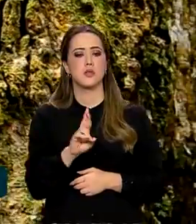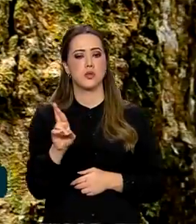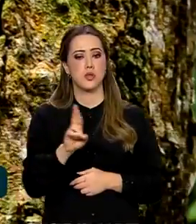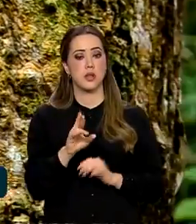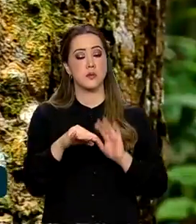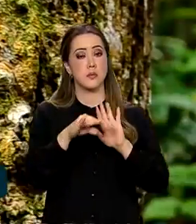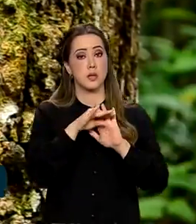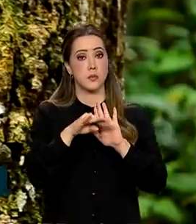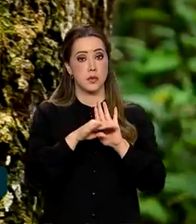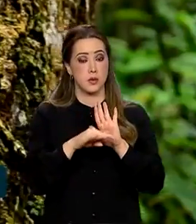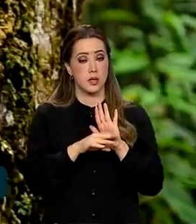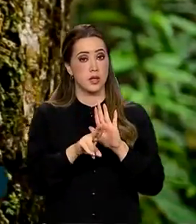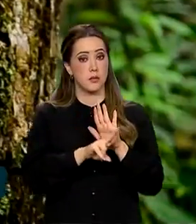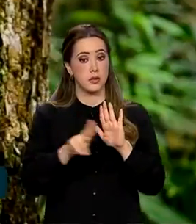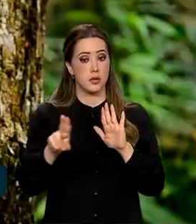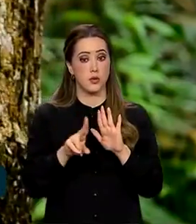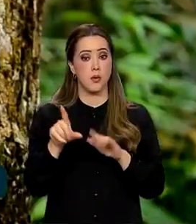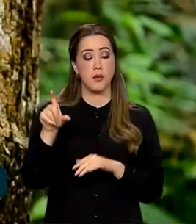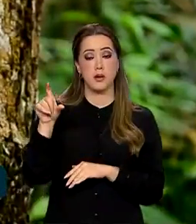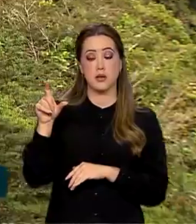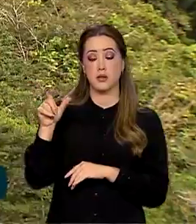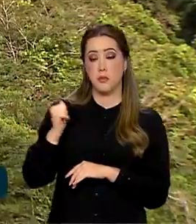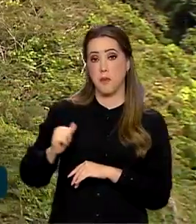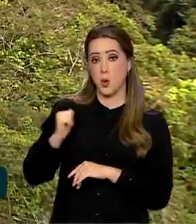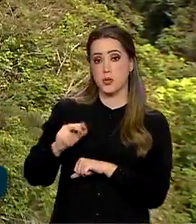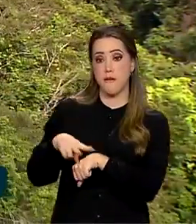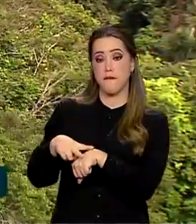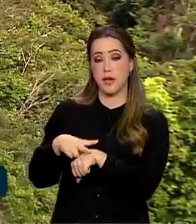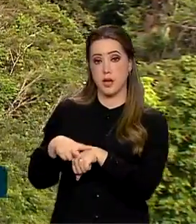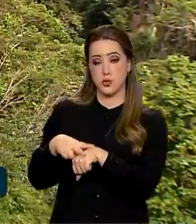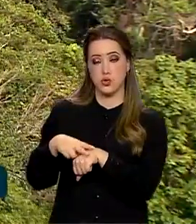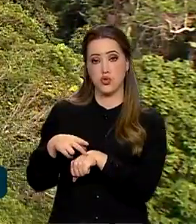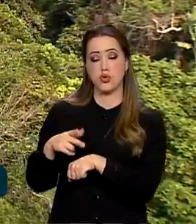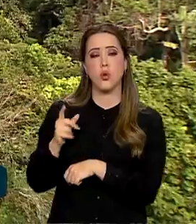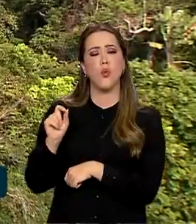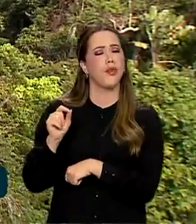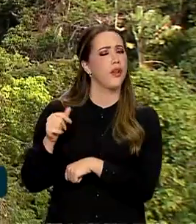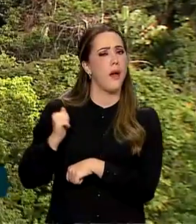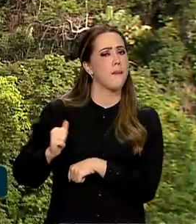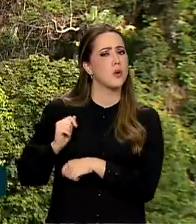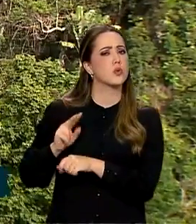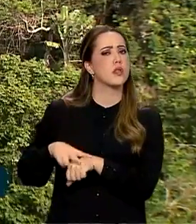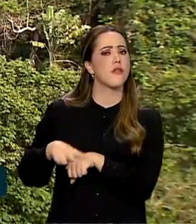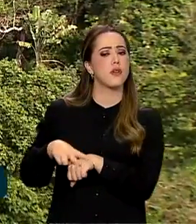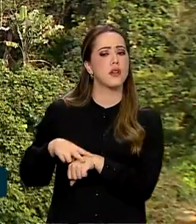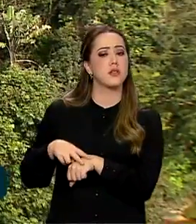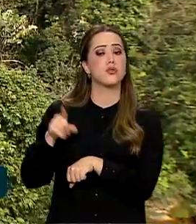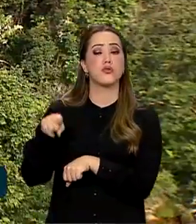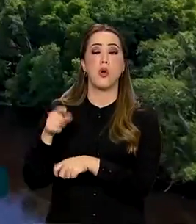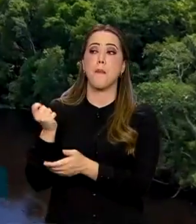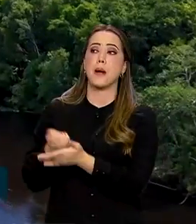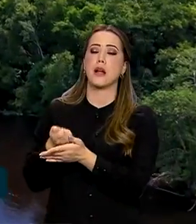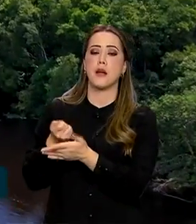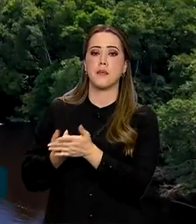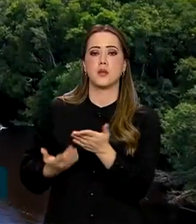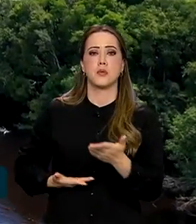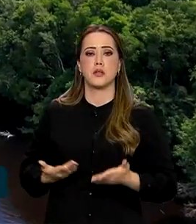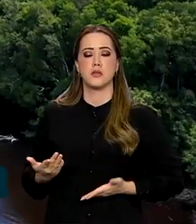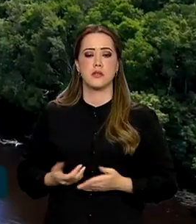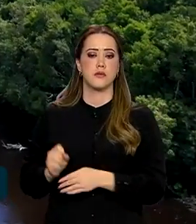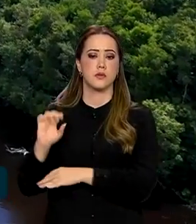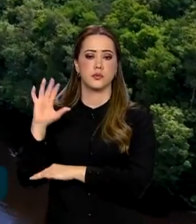programa chamado Bolsa Verde, que é um pagamento pelo serviço ambiental que